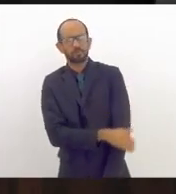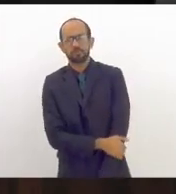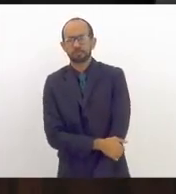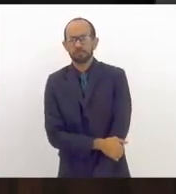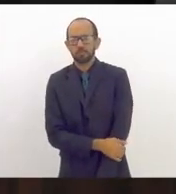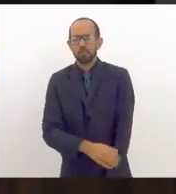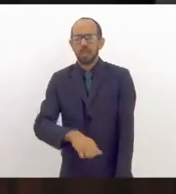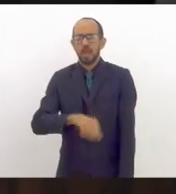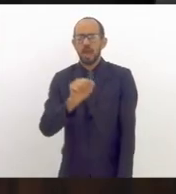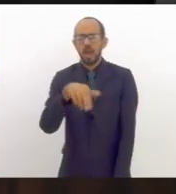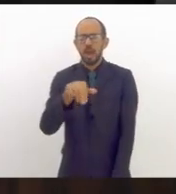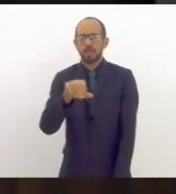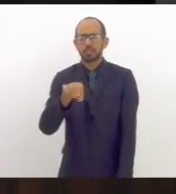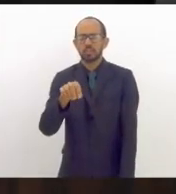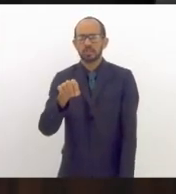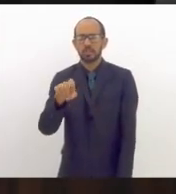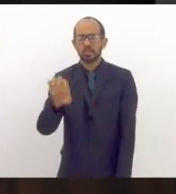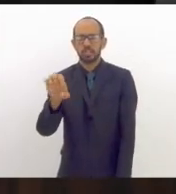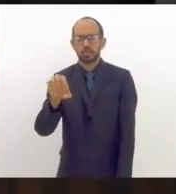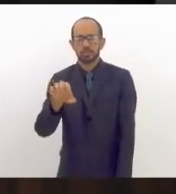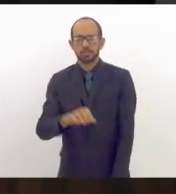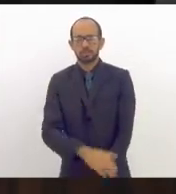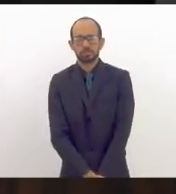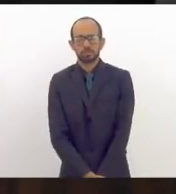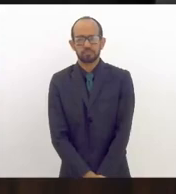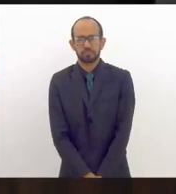Deputado Alexandre que noblockdown